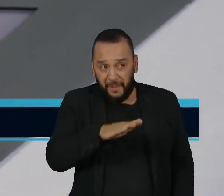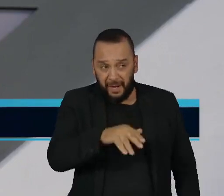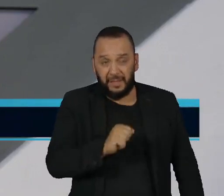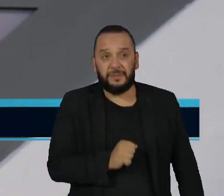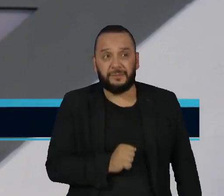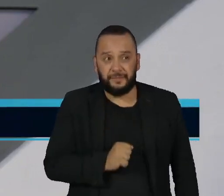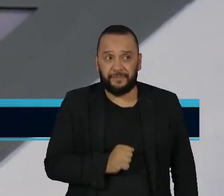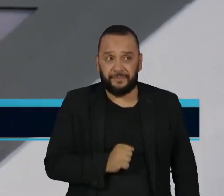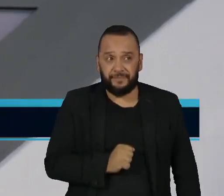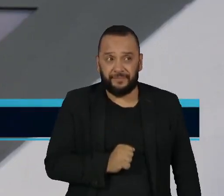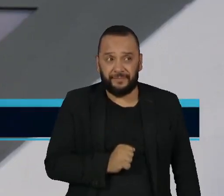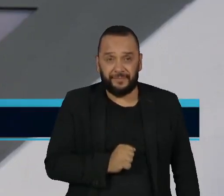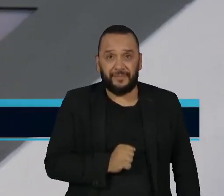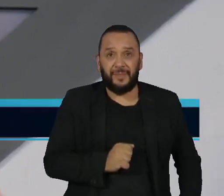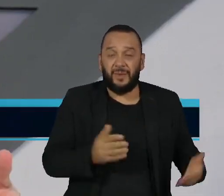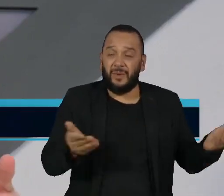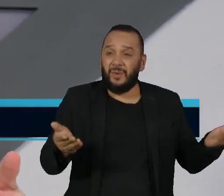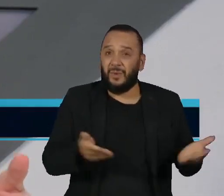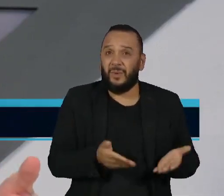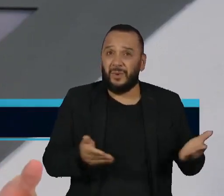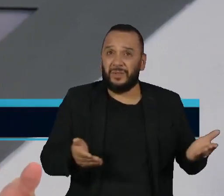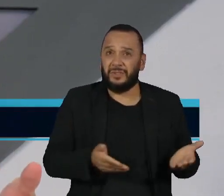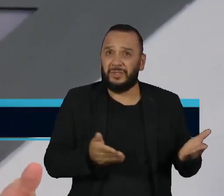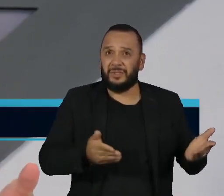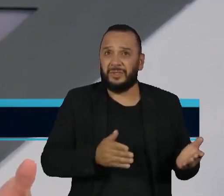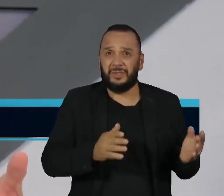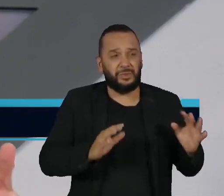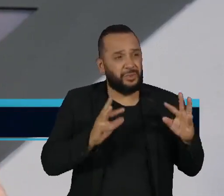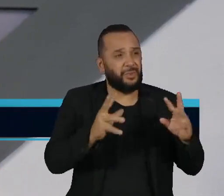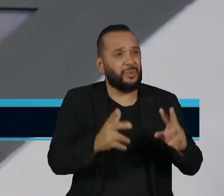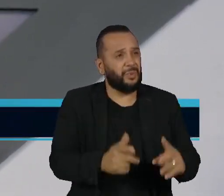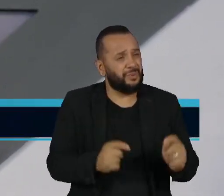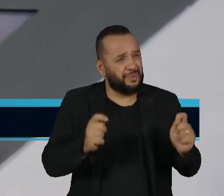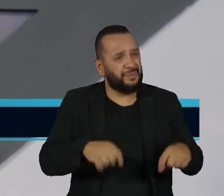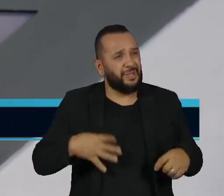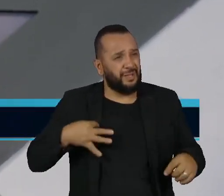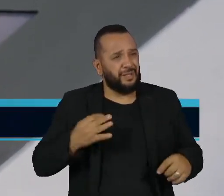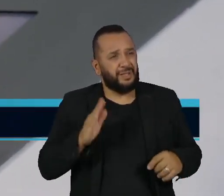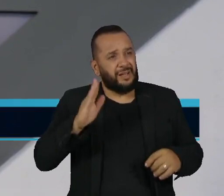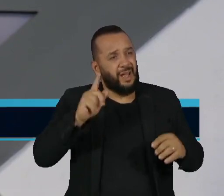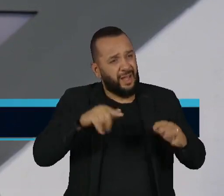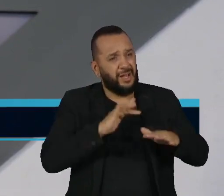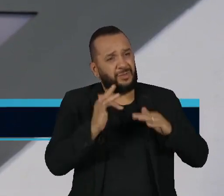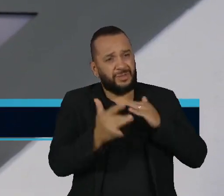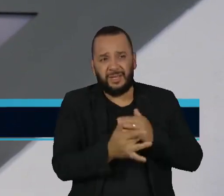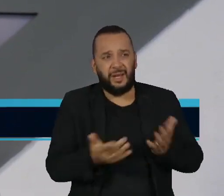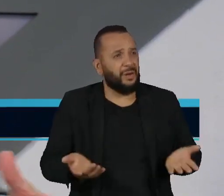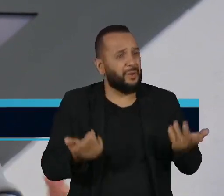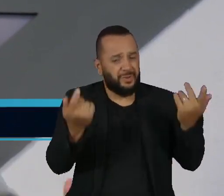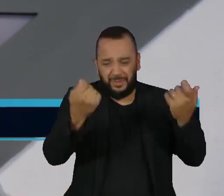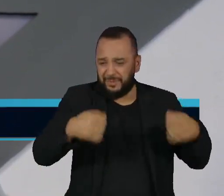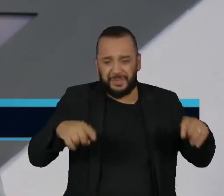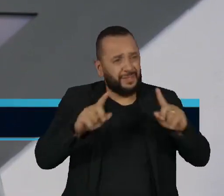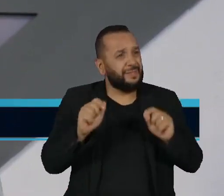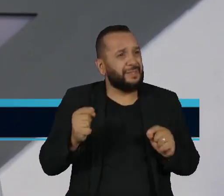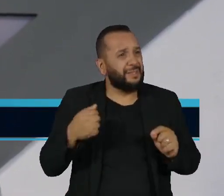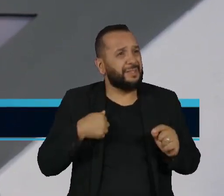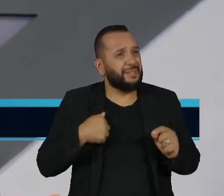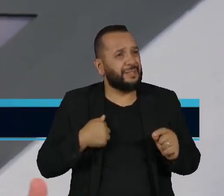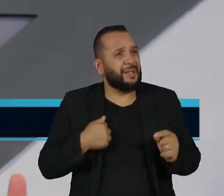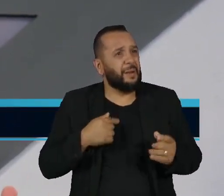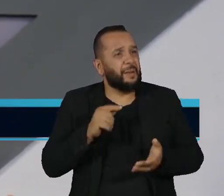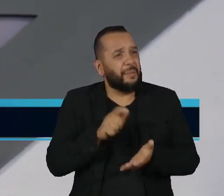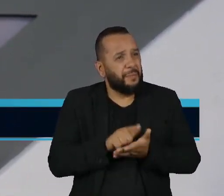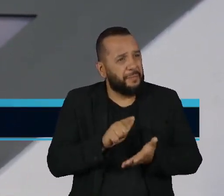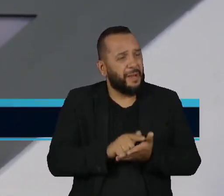falou em baratear. A eleição hoje ela é quase toda por mídia social, não Sim. tem mais papel, não tem Sim. mais nada. A campanha é muito mais simples.